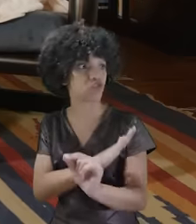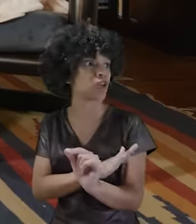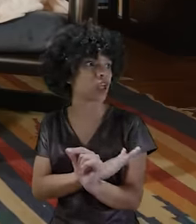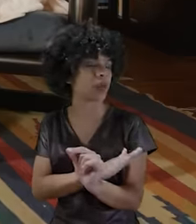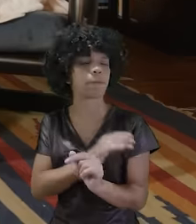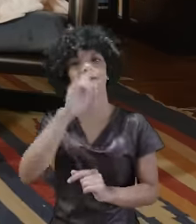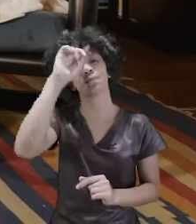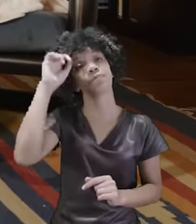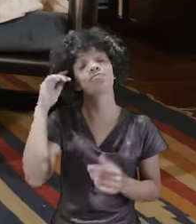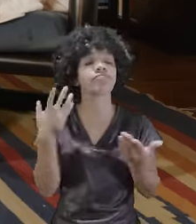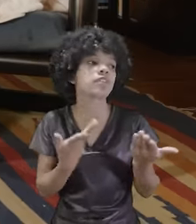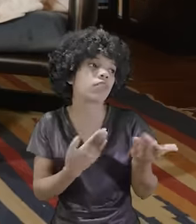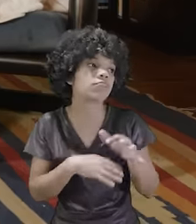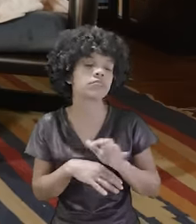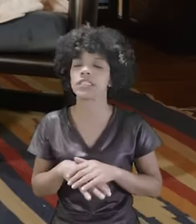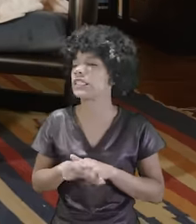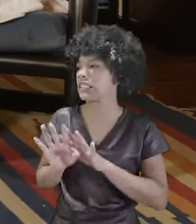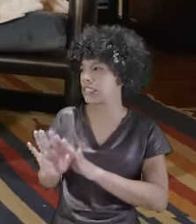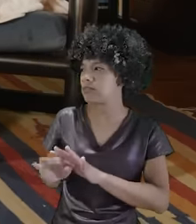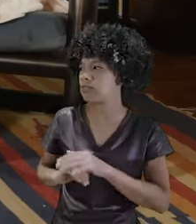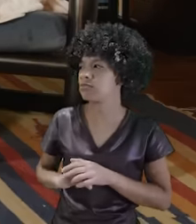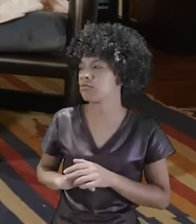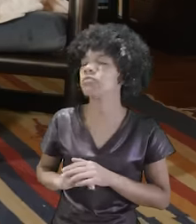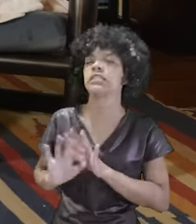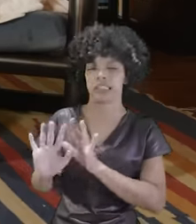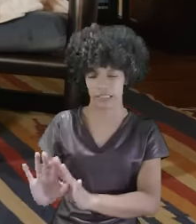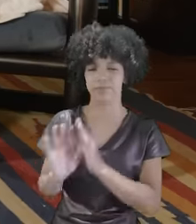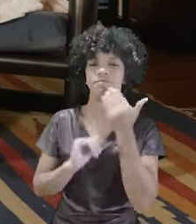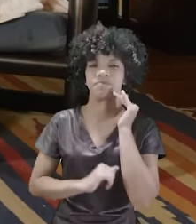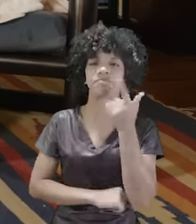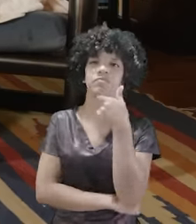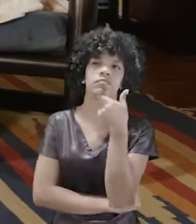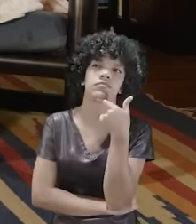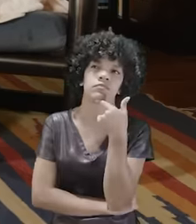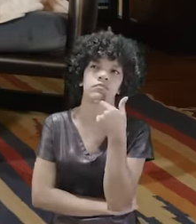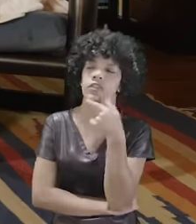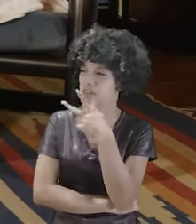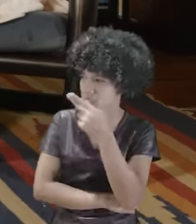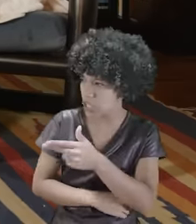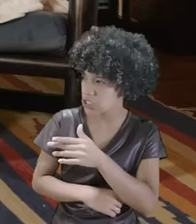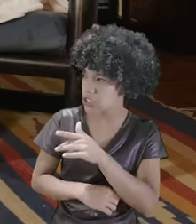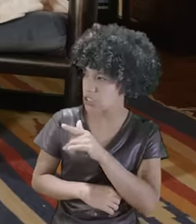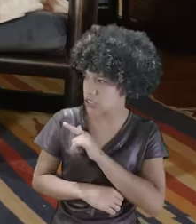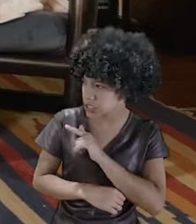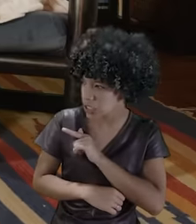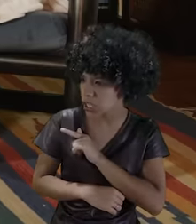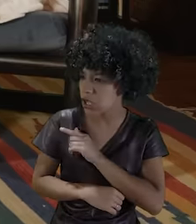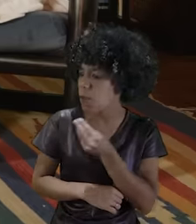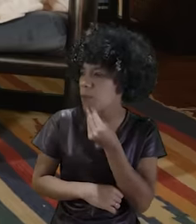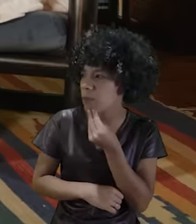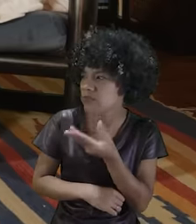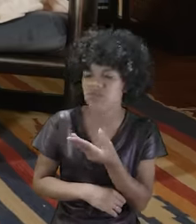sim e aí tá é você acha que tem alguma solução